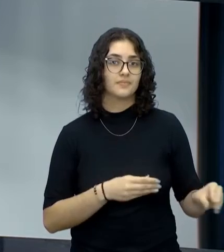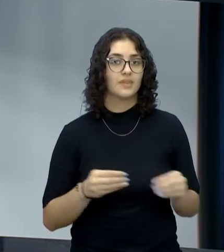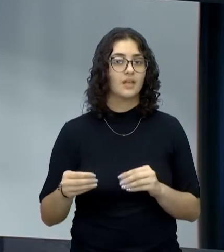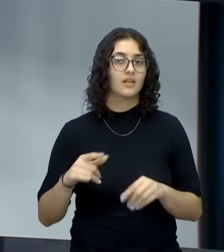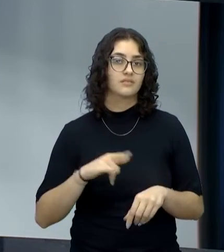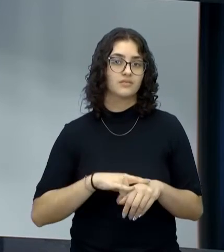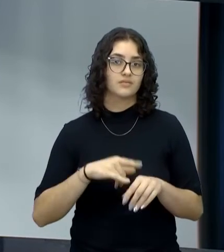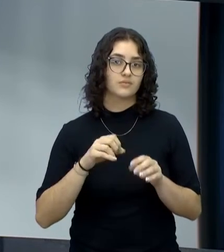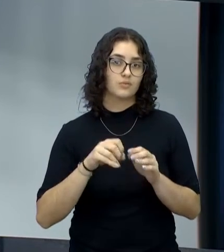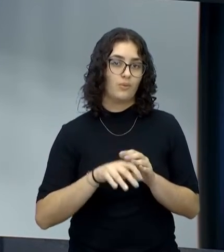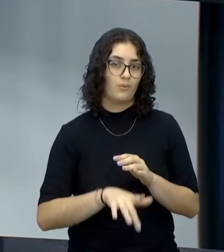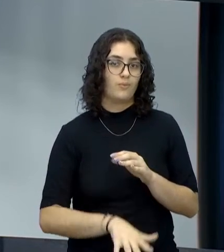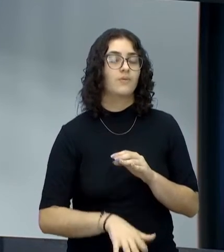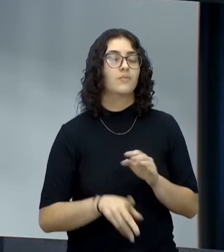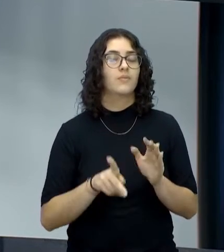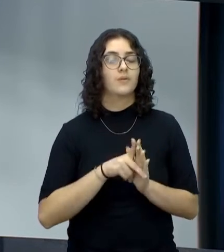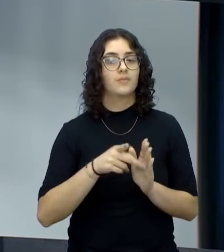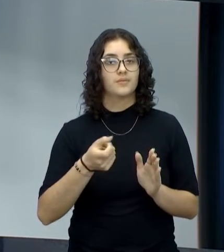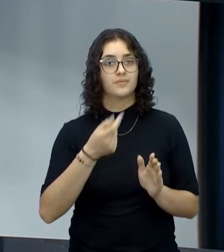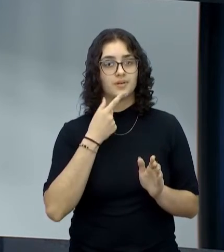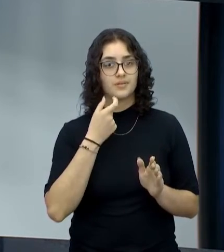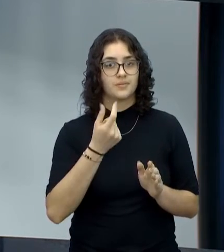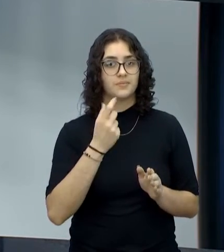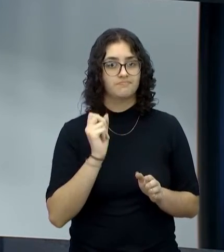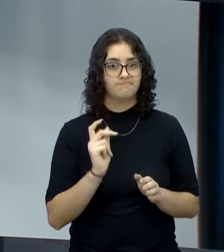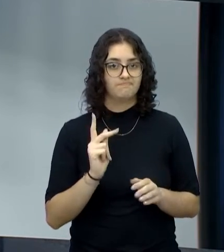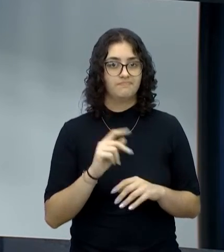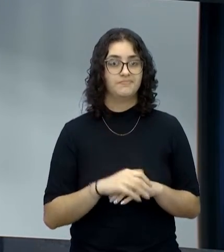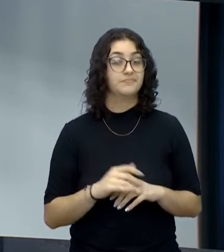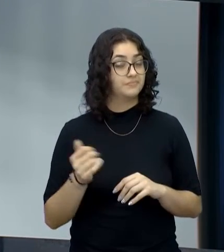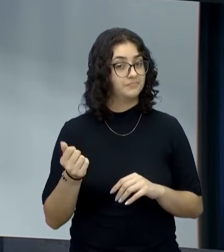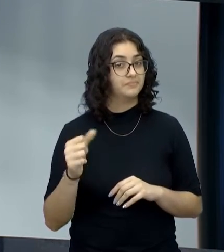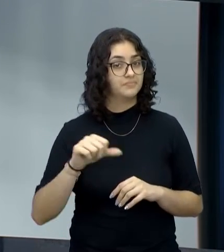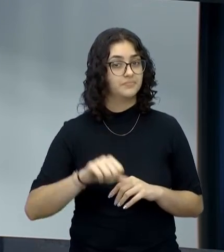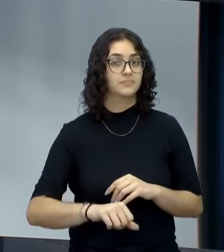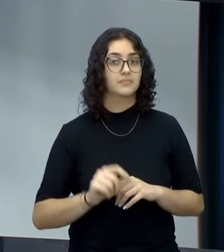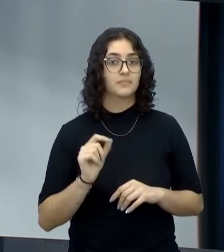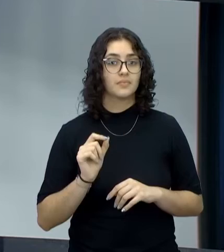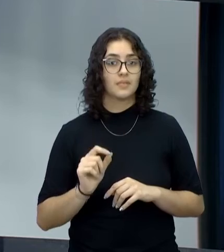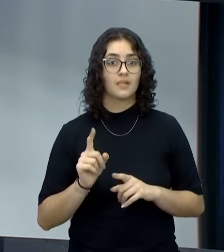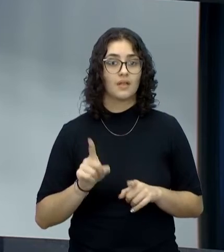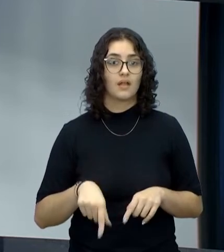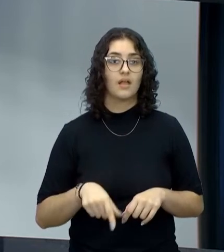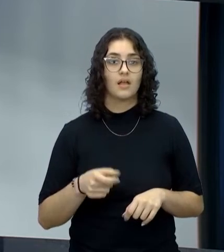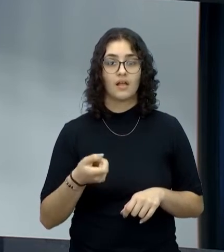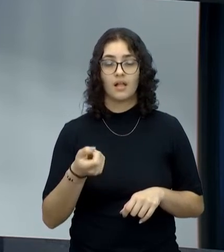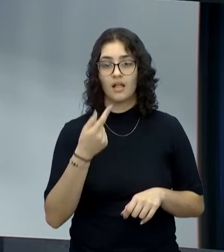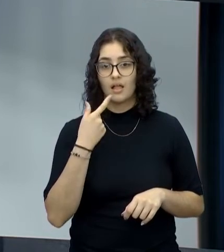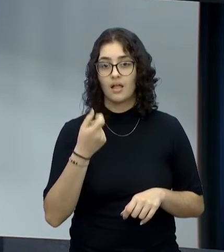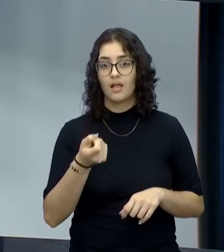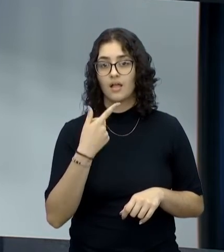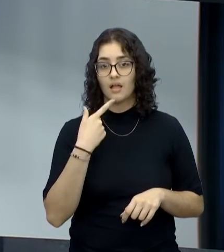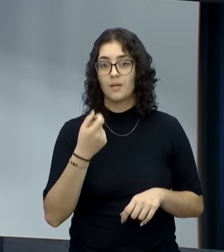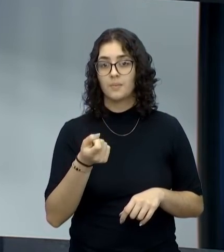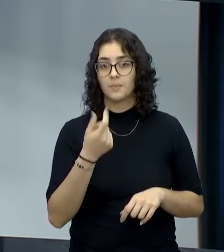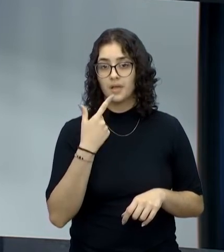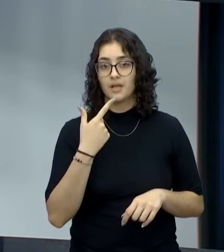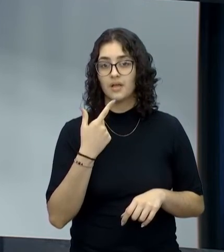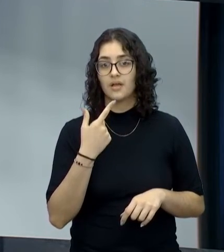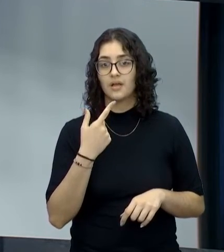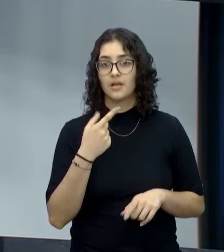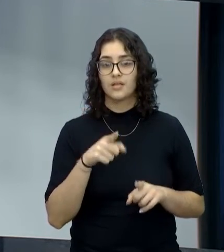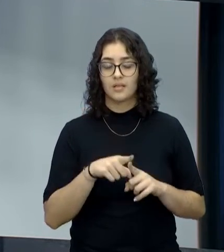urina, né, esse medicamento, tá? O pior são antibióticos, né, antibióticos